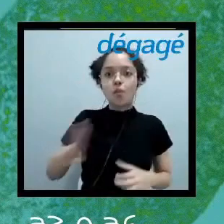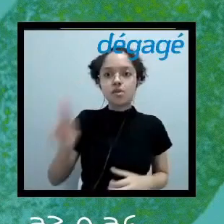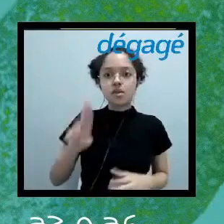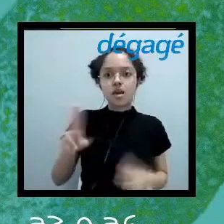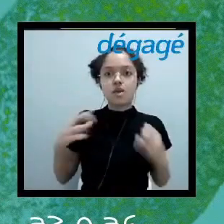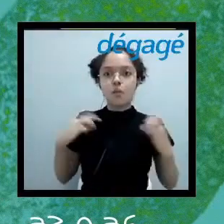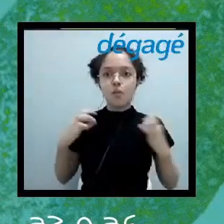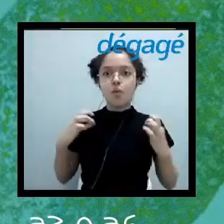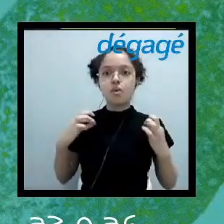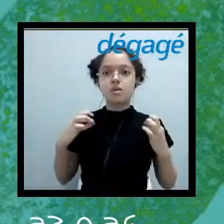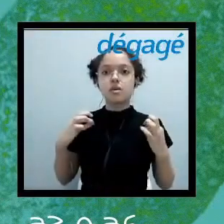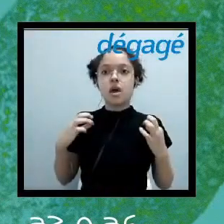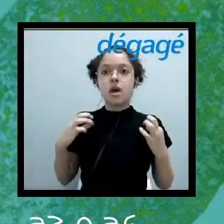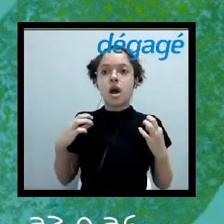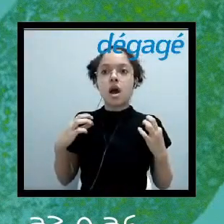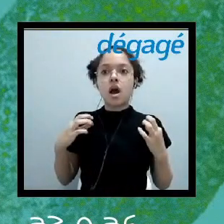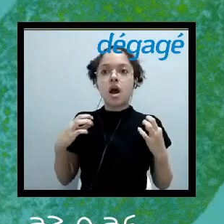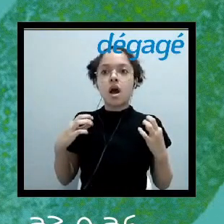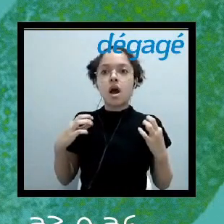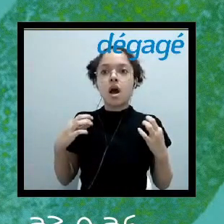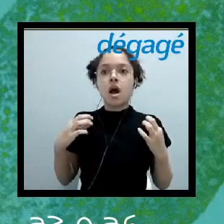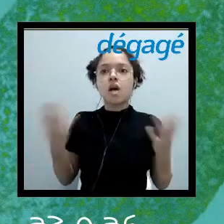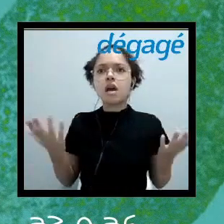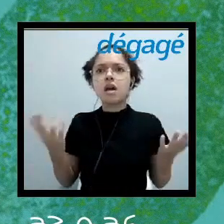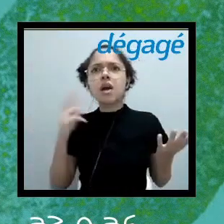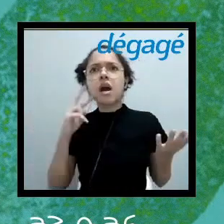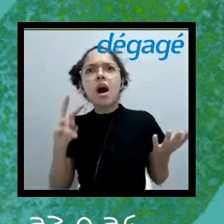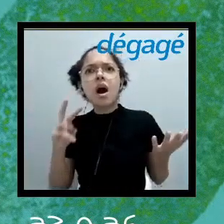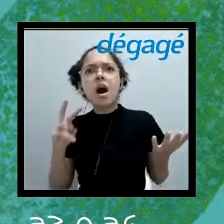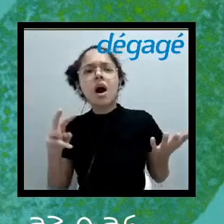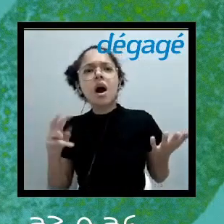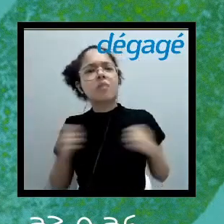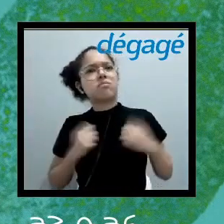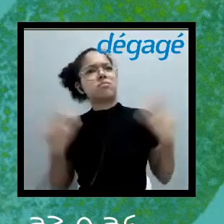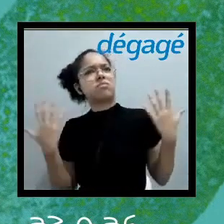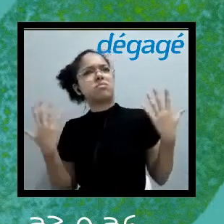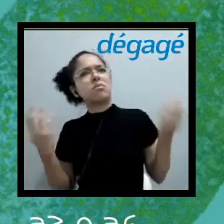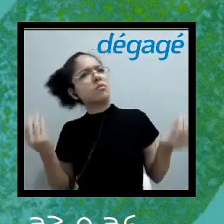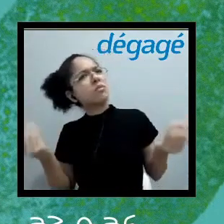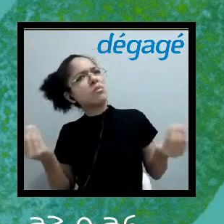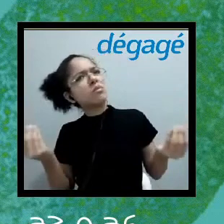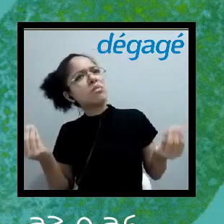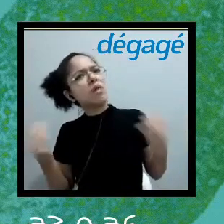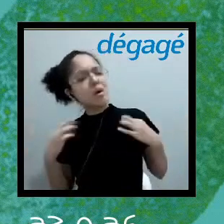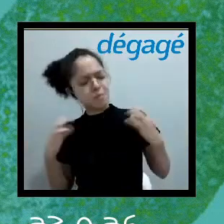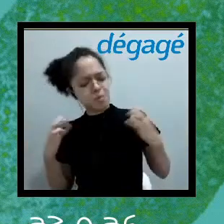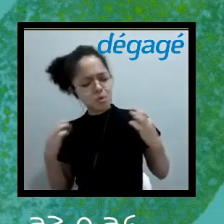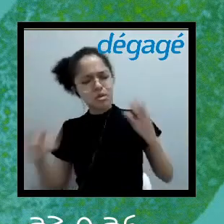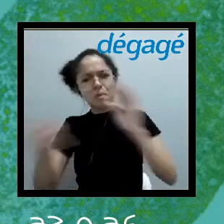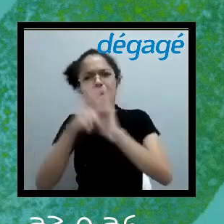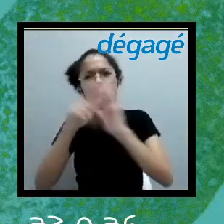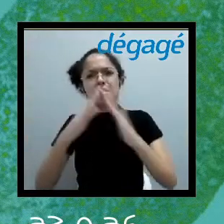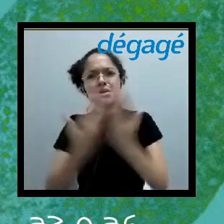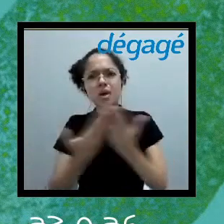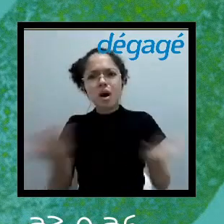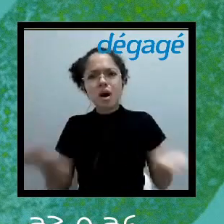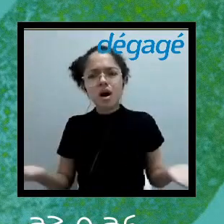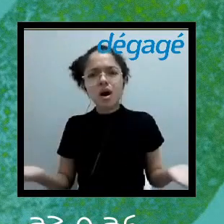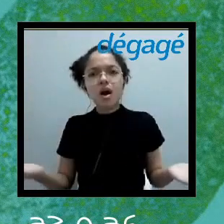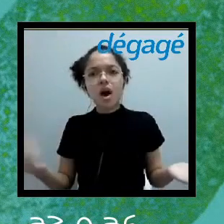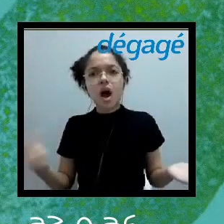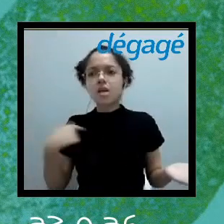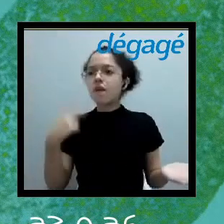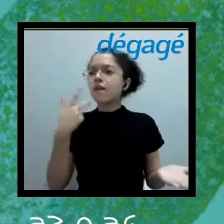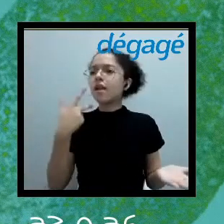ficou assim, tia Aline... Ele ficou meio confuso, por que eu estava com aquela blusa? Aí eu, ai, você gostou da minha blusa? Olha que